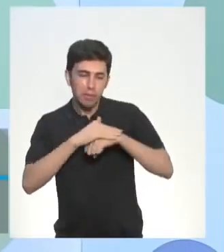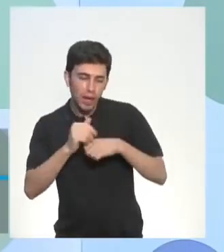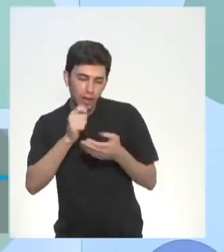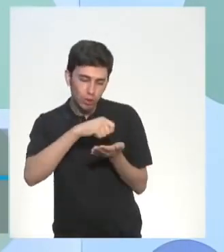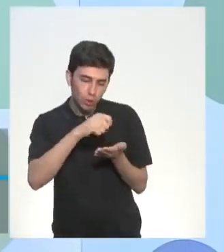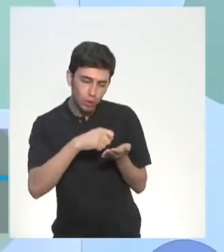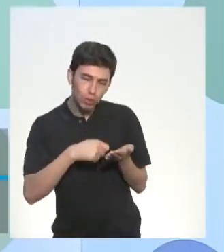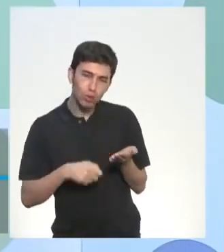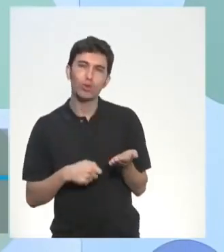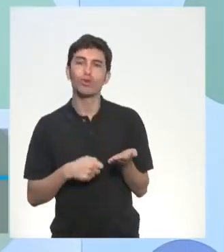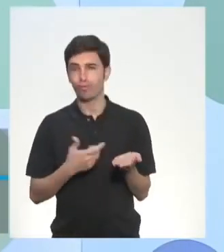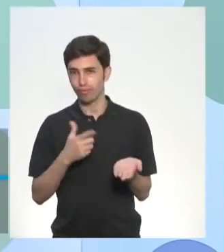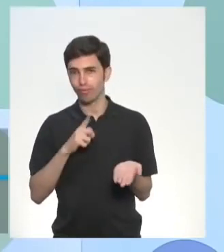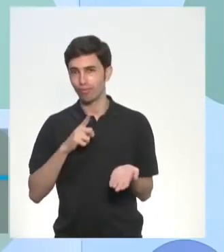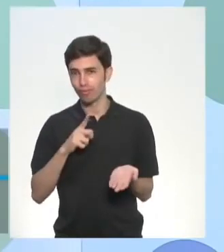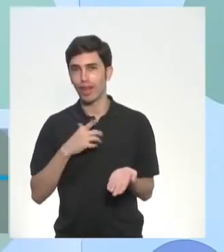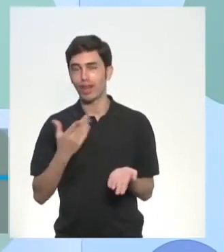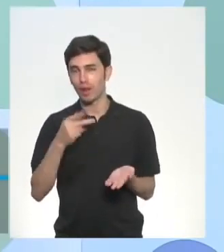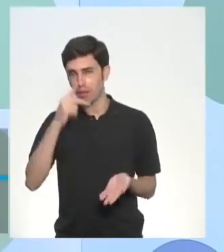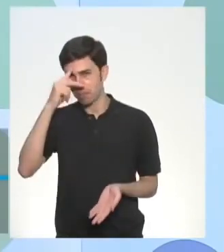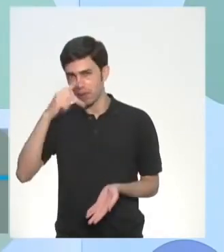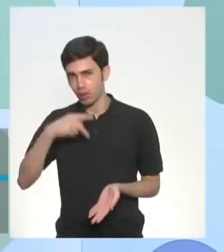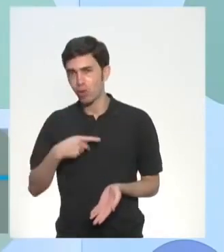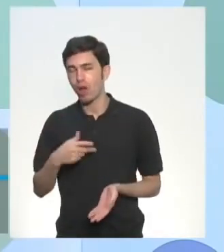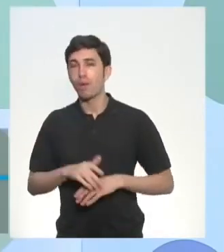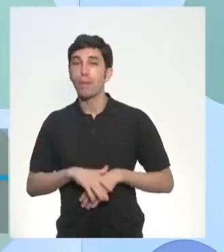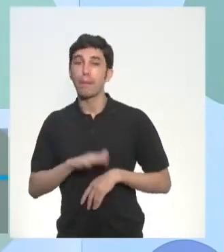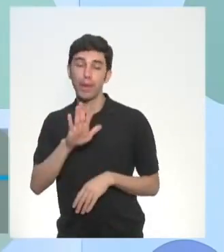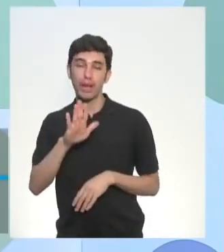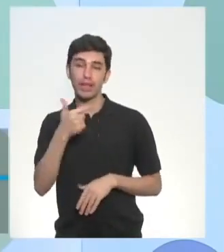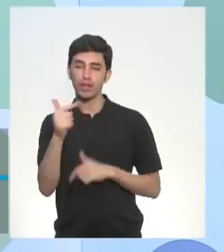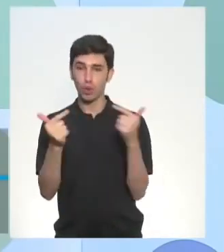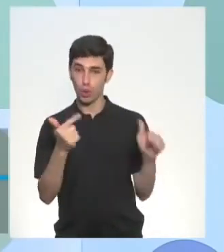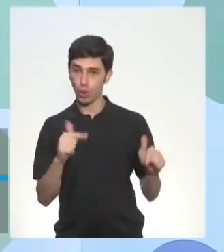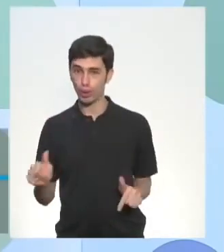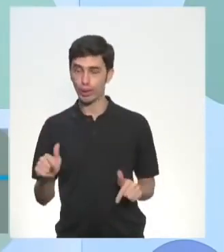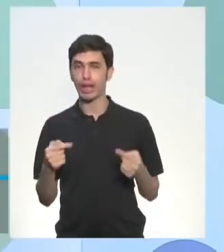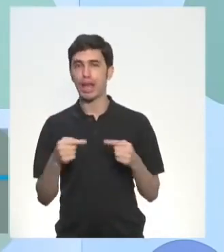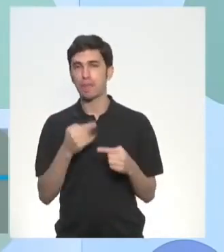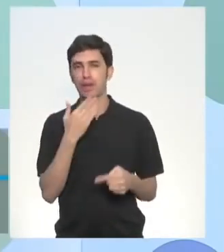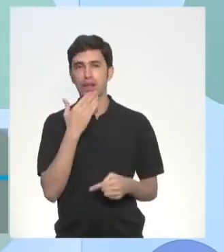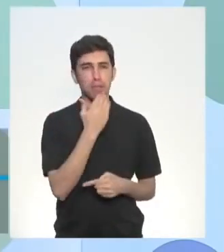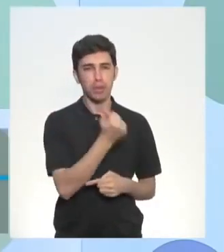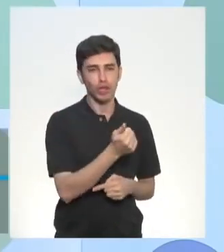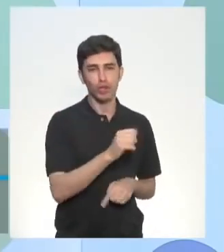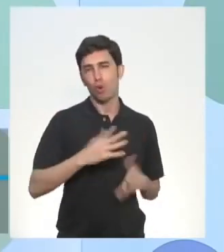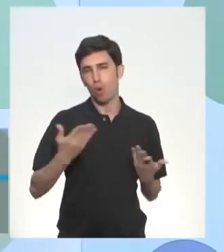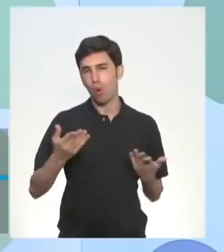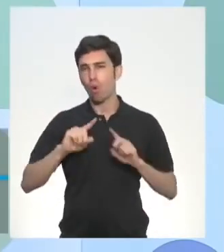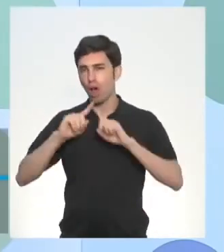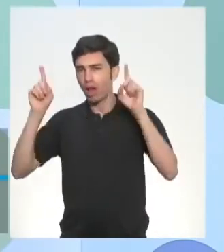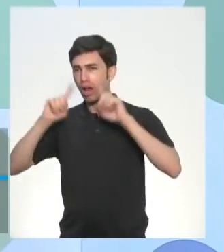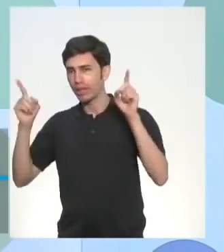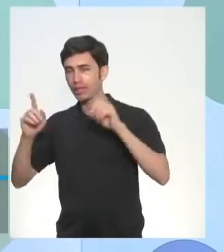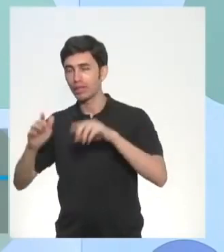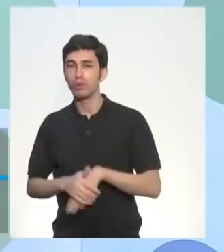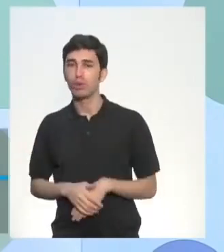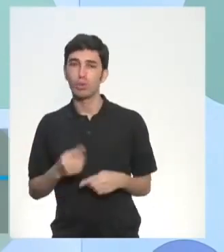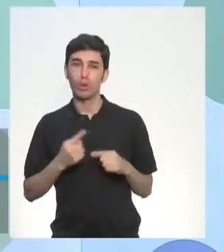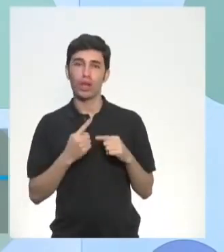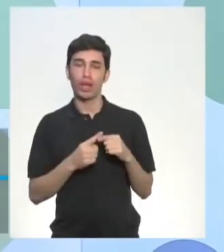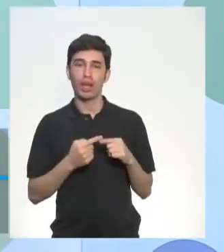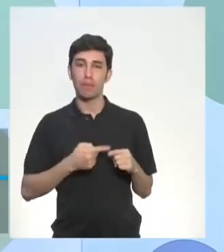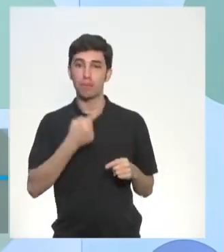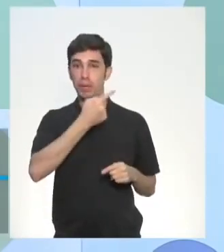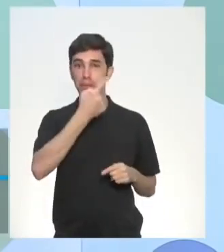pessoal, carta que traz uma mensagem mais íntima. Já as outras, ou a de solicitação ou de reclamação. Porque no primeiro caso não houve